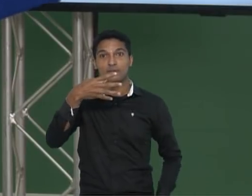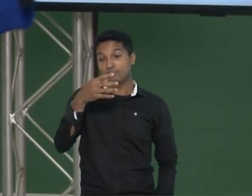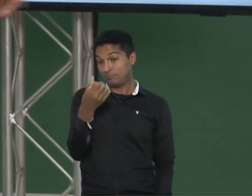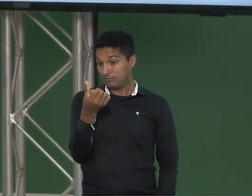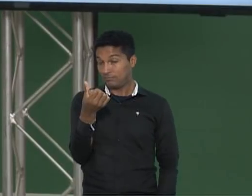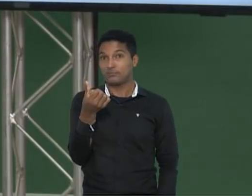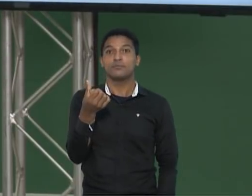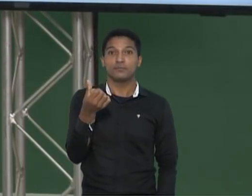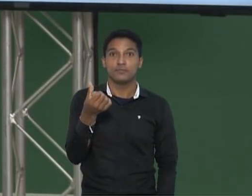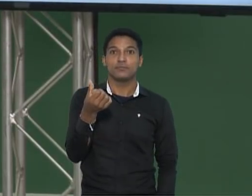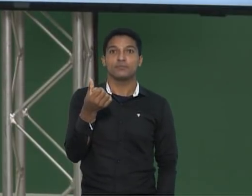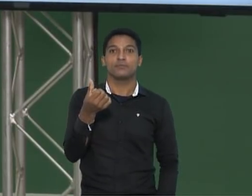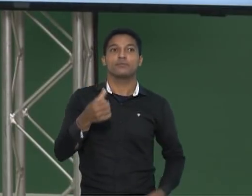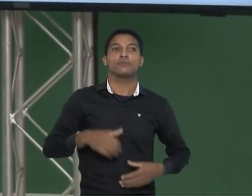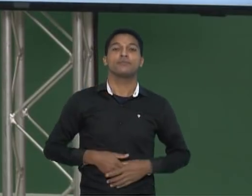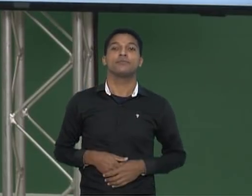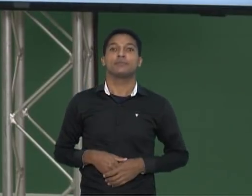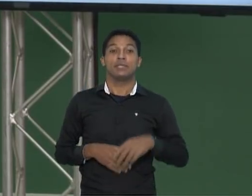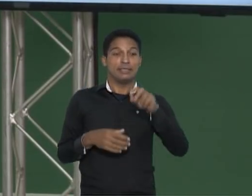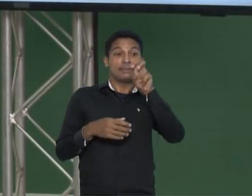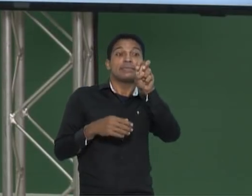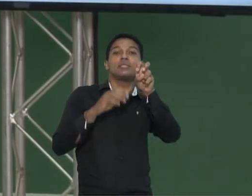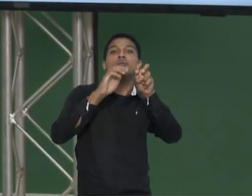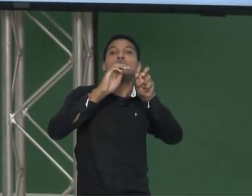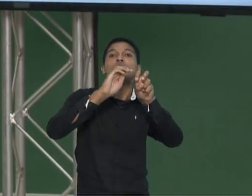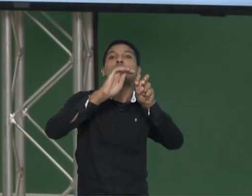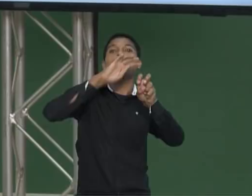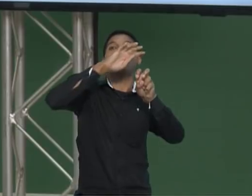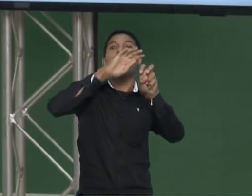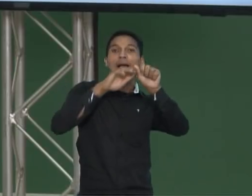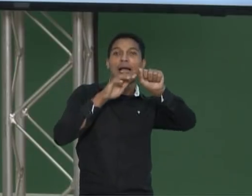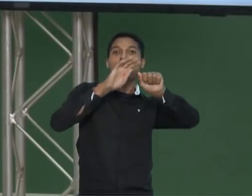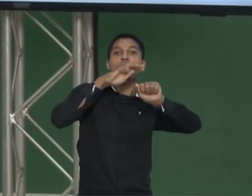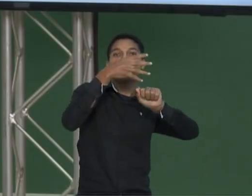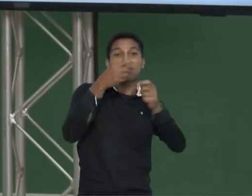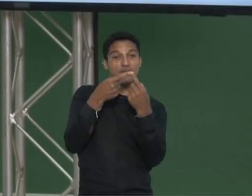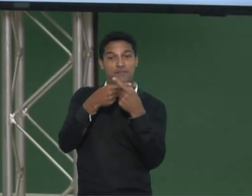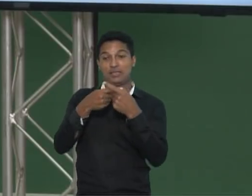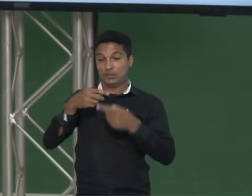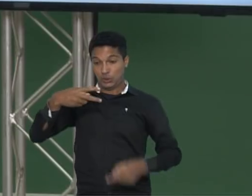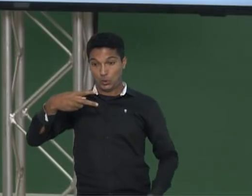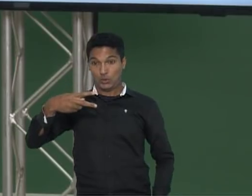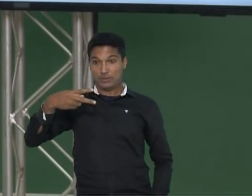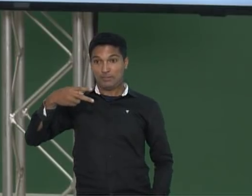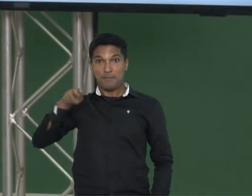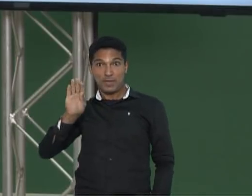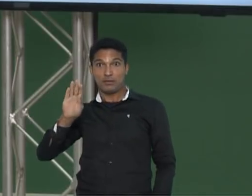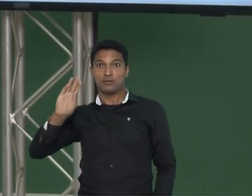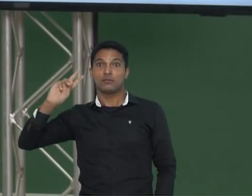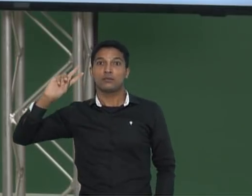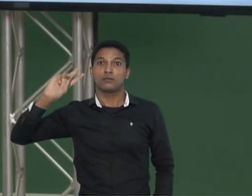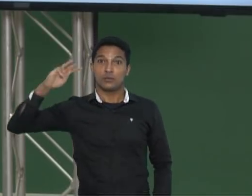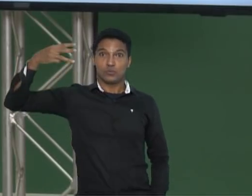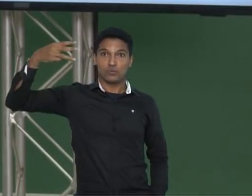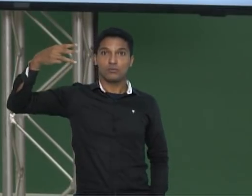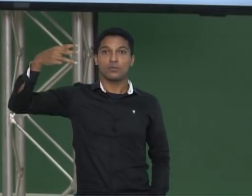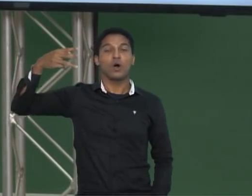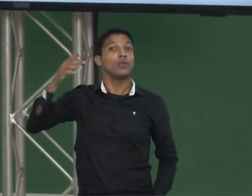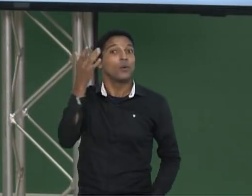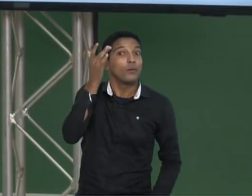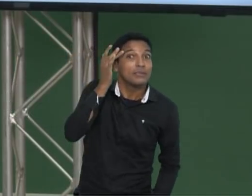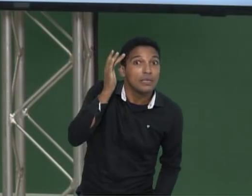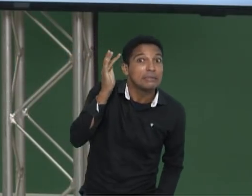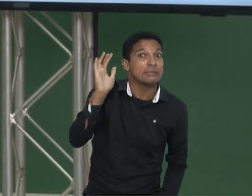6. 5a ao quadrado vezes 2b ao cubo. Não esquecendo o jogo de sinal, ó. Aqui é